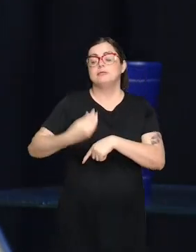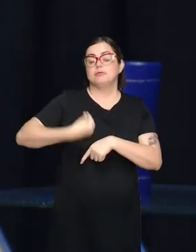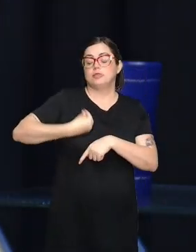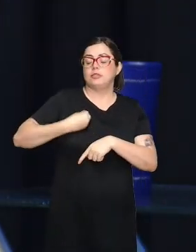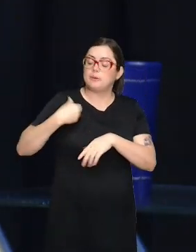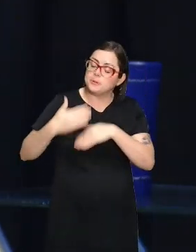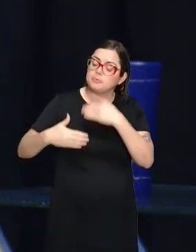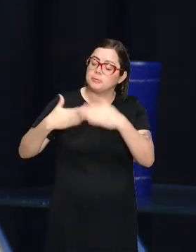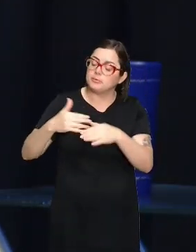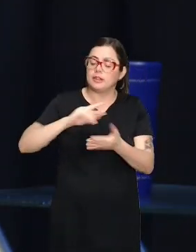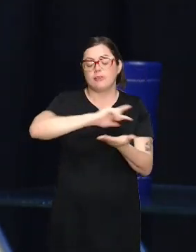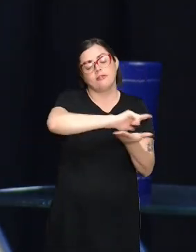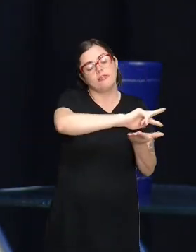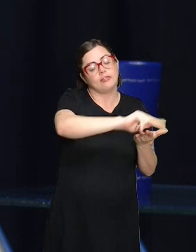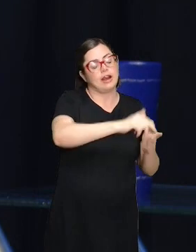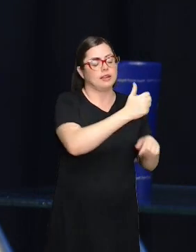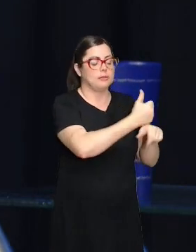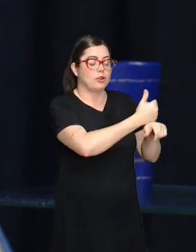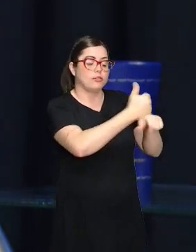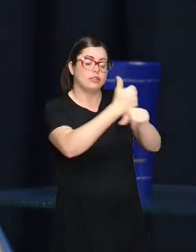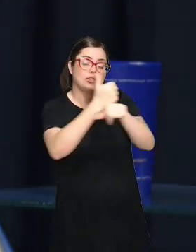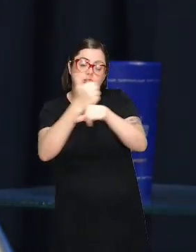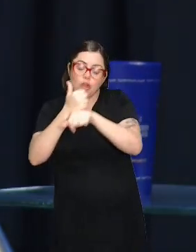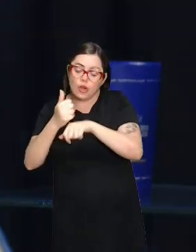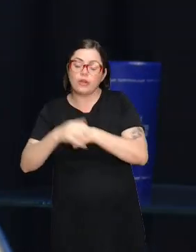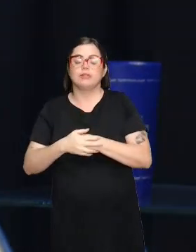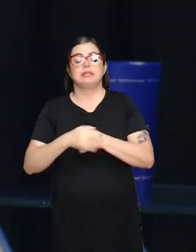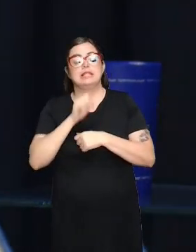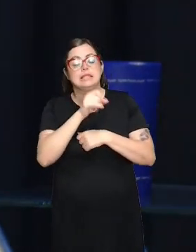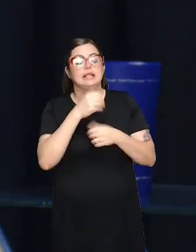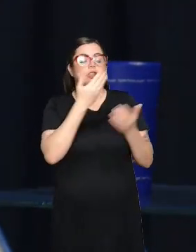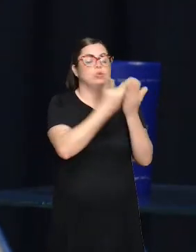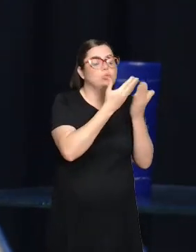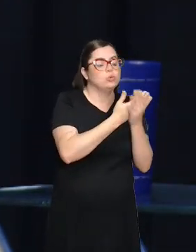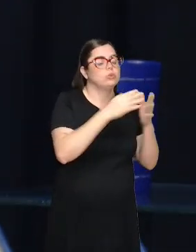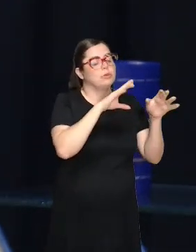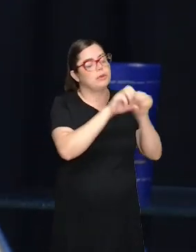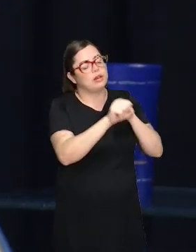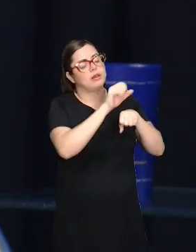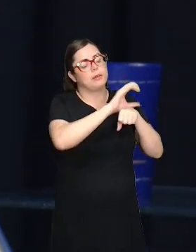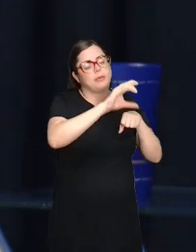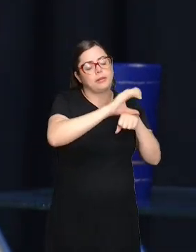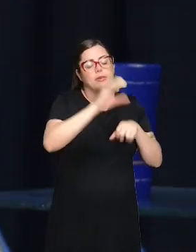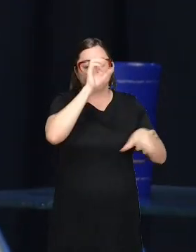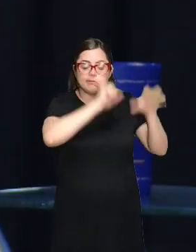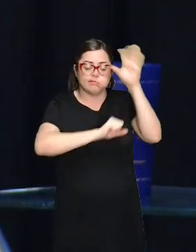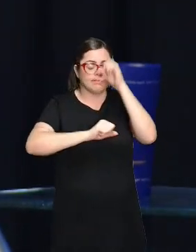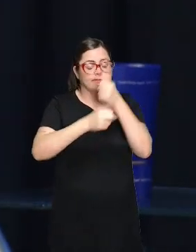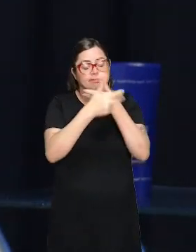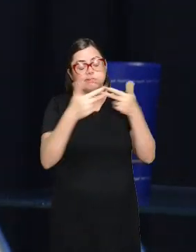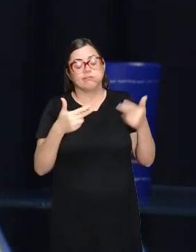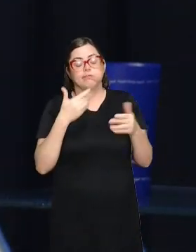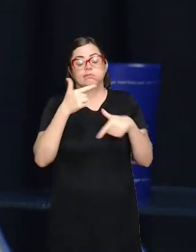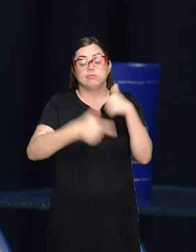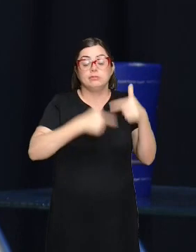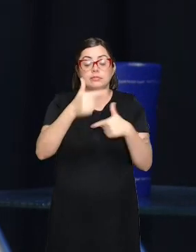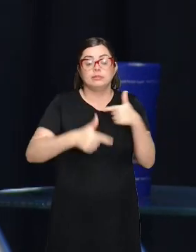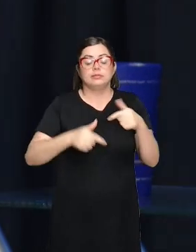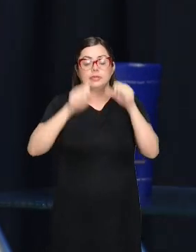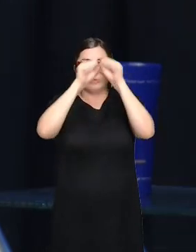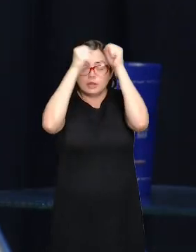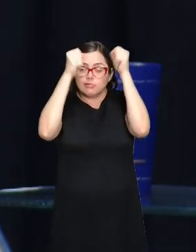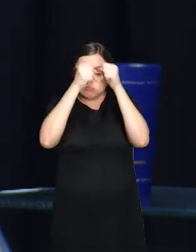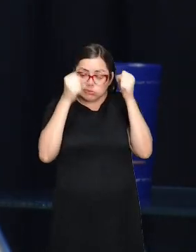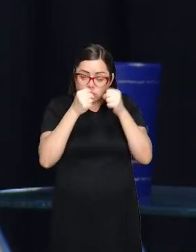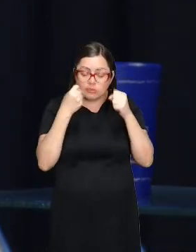várias carreiras, né, se a gente se atualizar, a gente pode fazer qualquer coisa. Então, temos que desconstruir muito, porque o etarismo ele